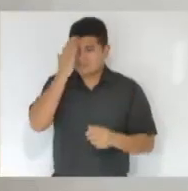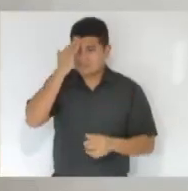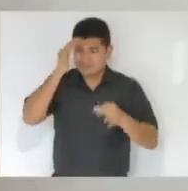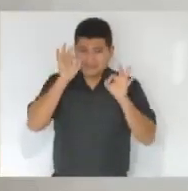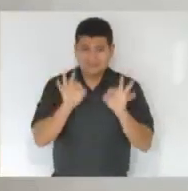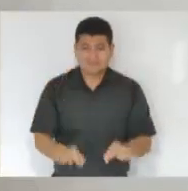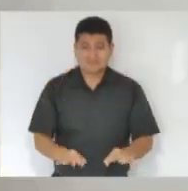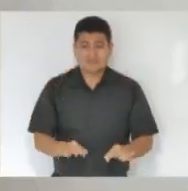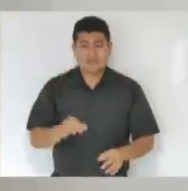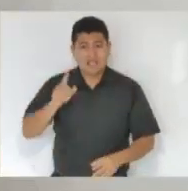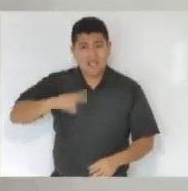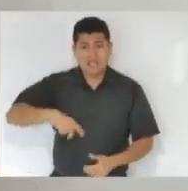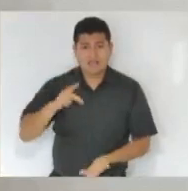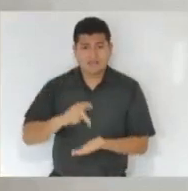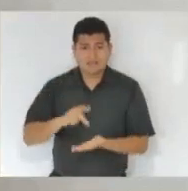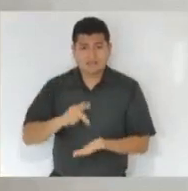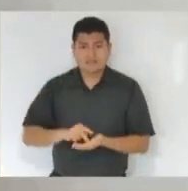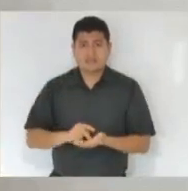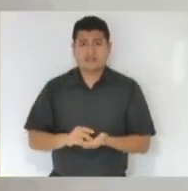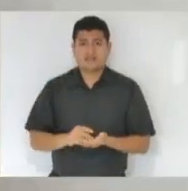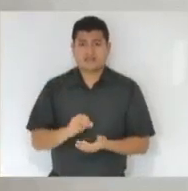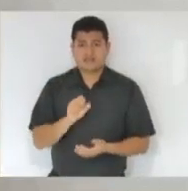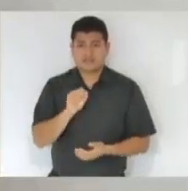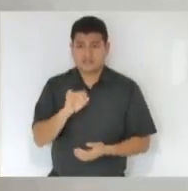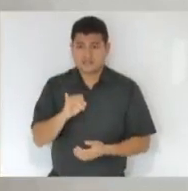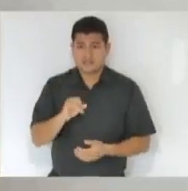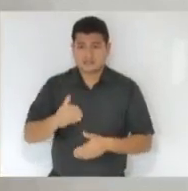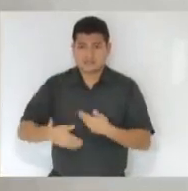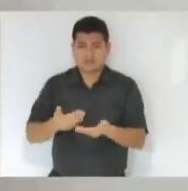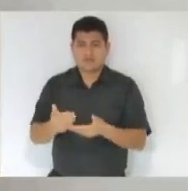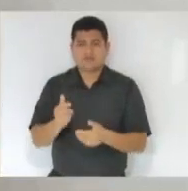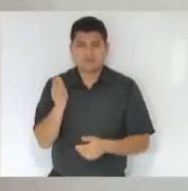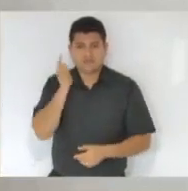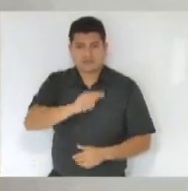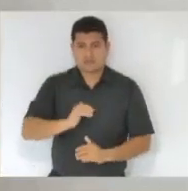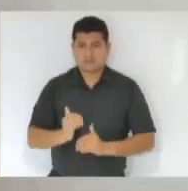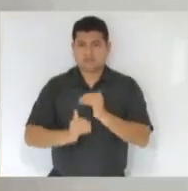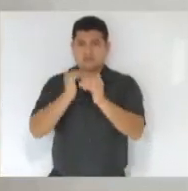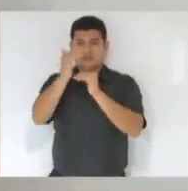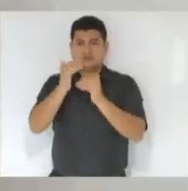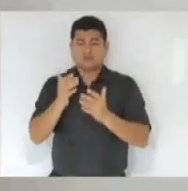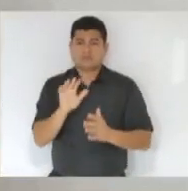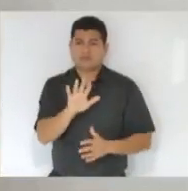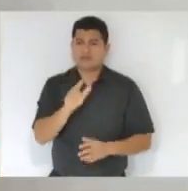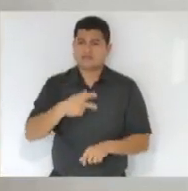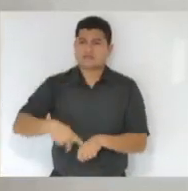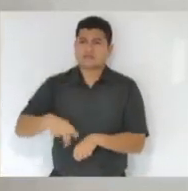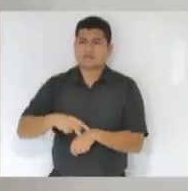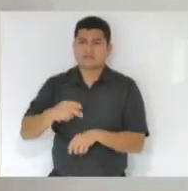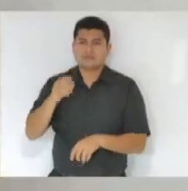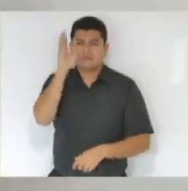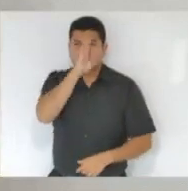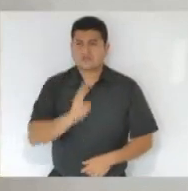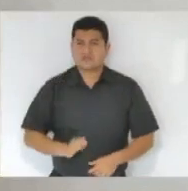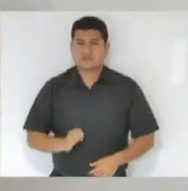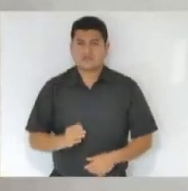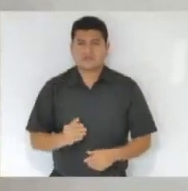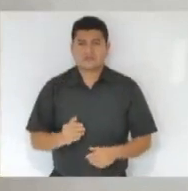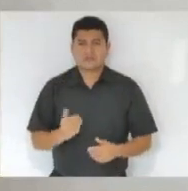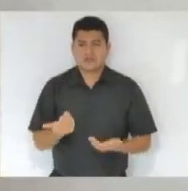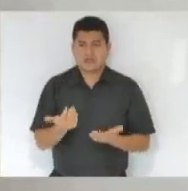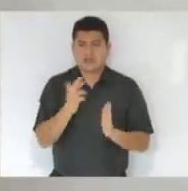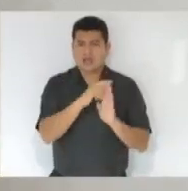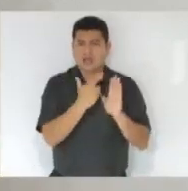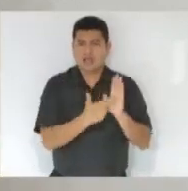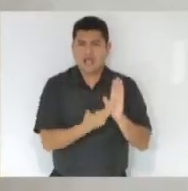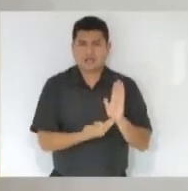isso realmente que determina se um país será ou não próspero. E como que o Brasil está em relação a essas regras do jogo, em